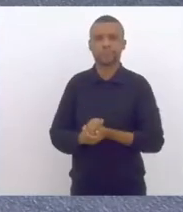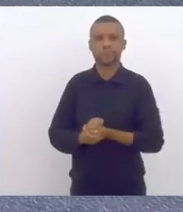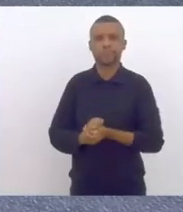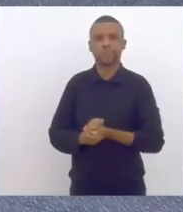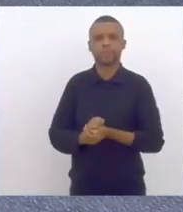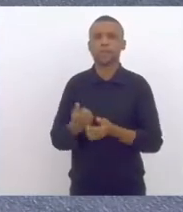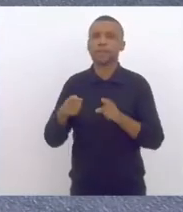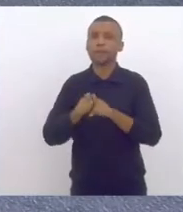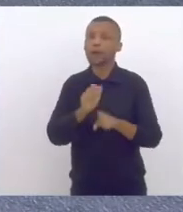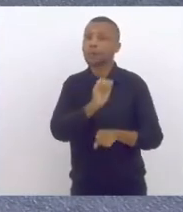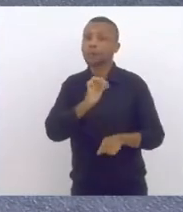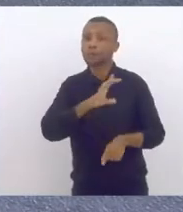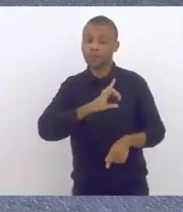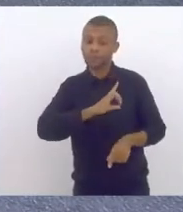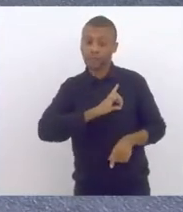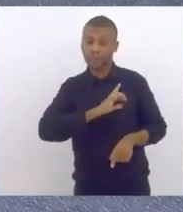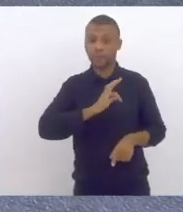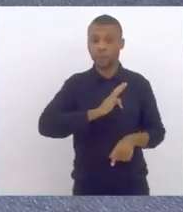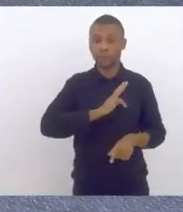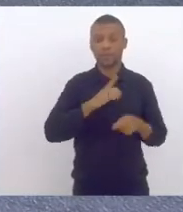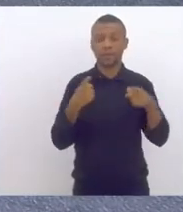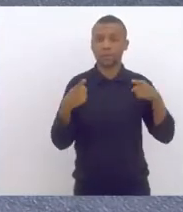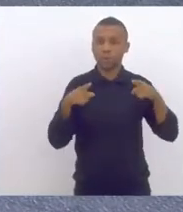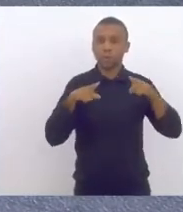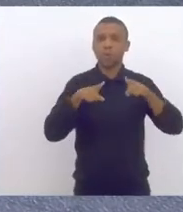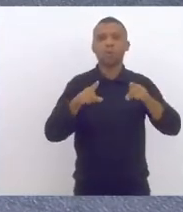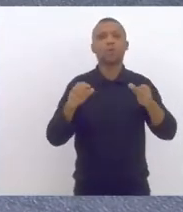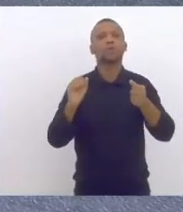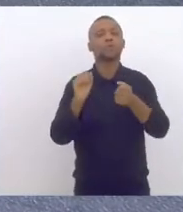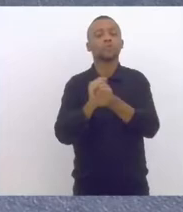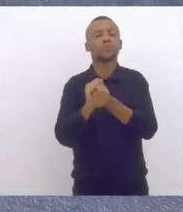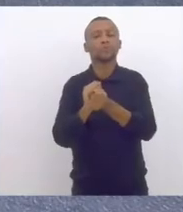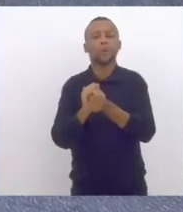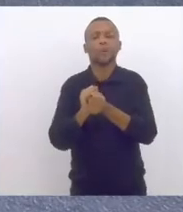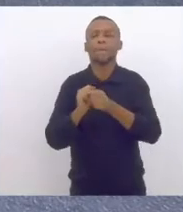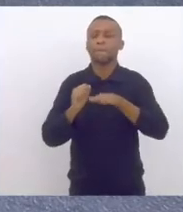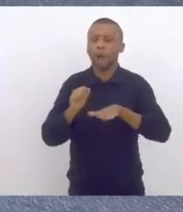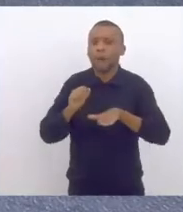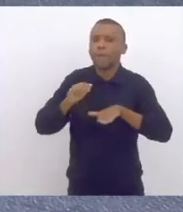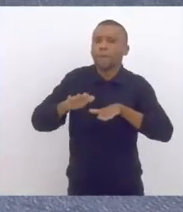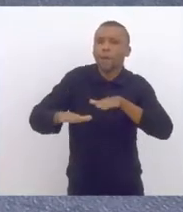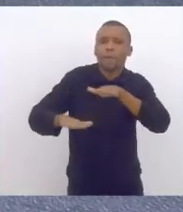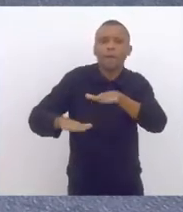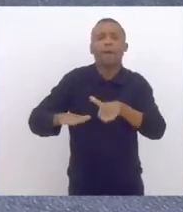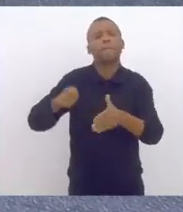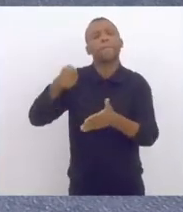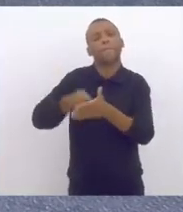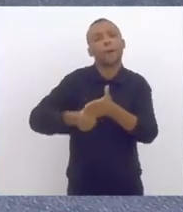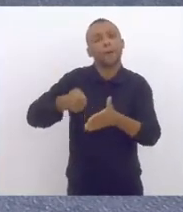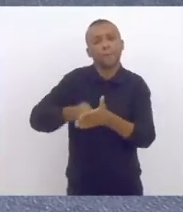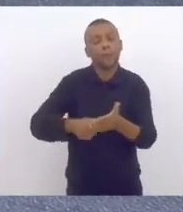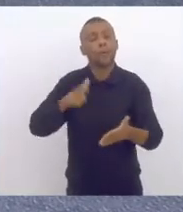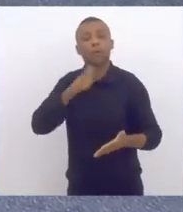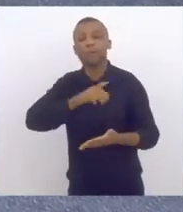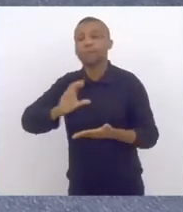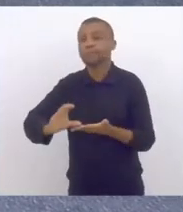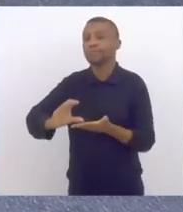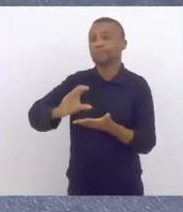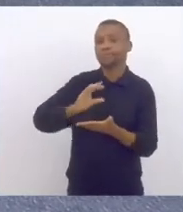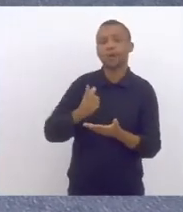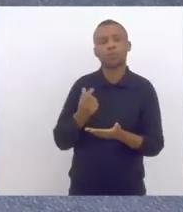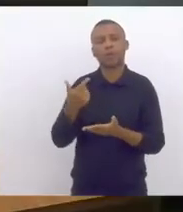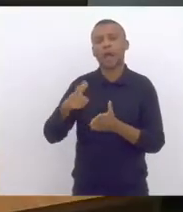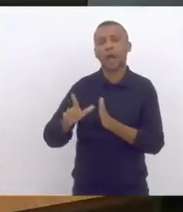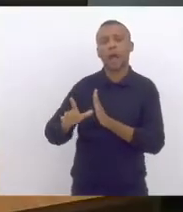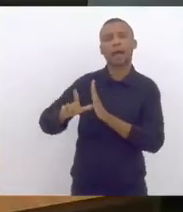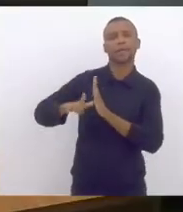delegado de polícia caminharam juntos durante muito tempo para receber um atrasado. E aí, lá eu encontrei